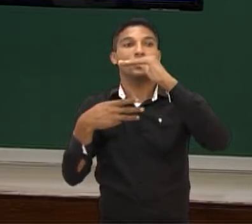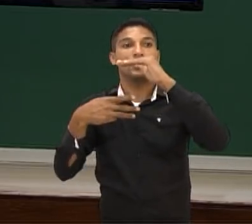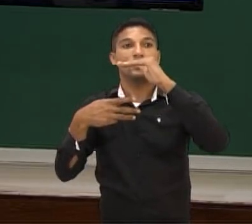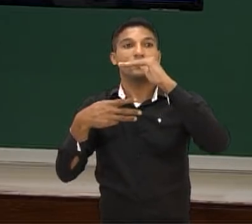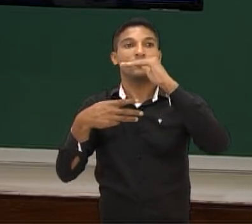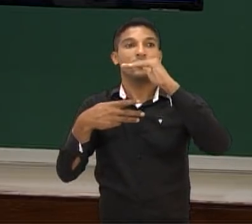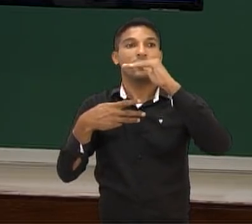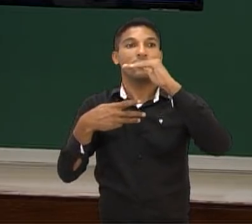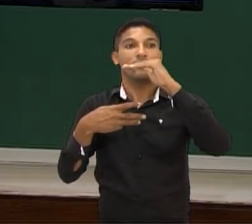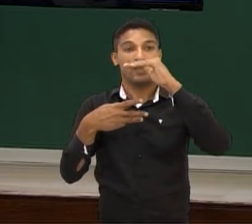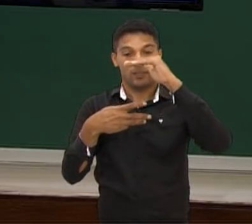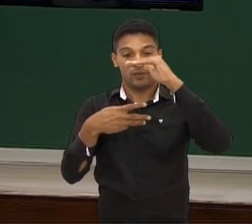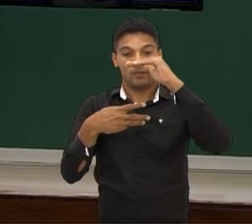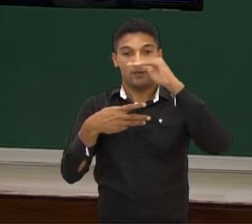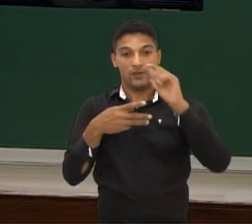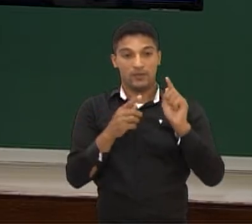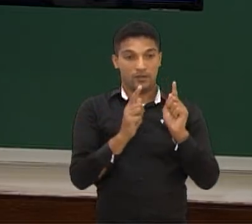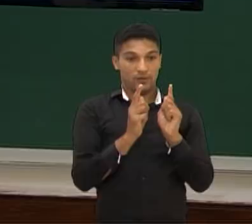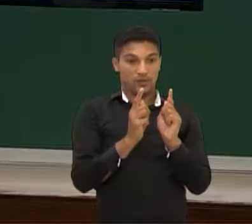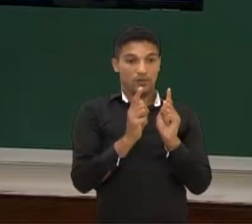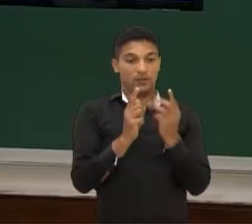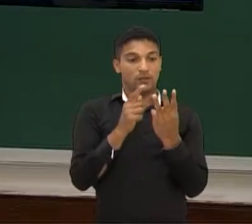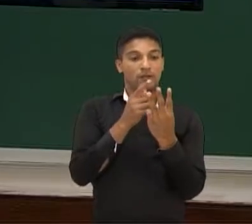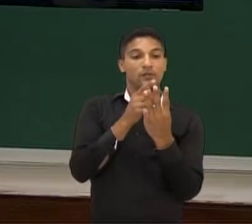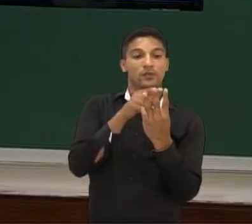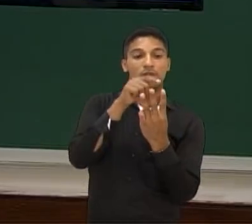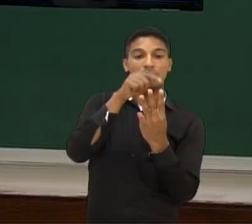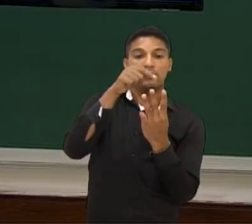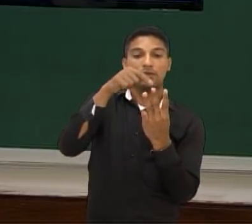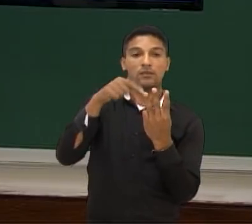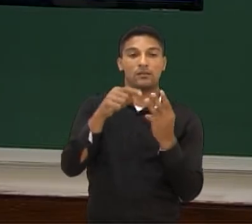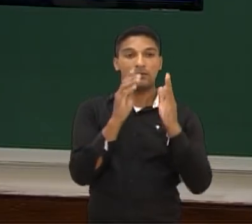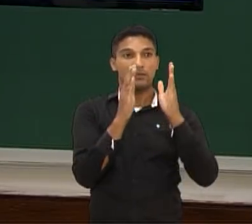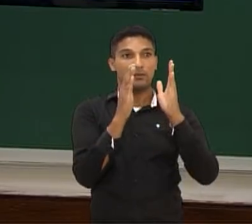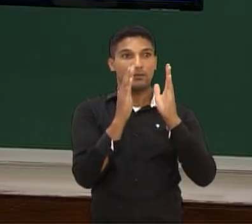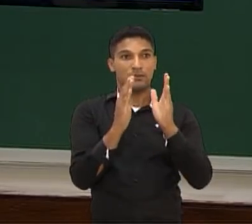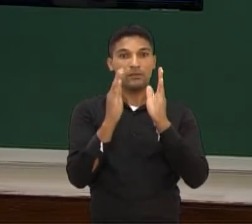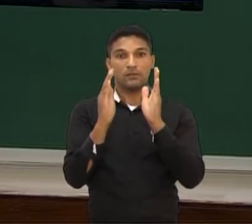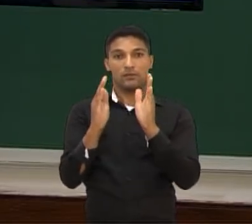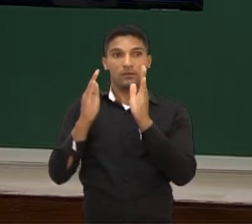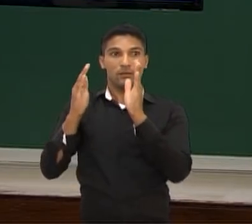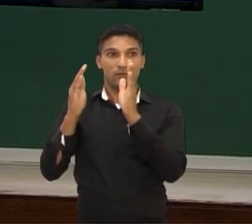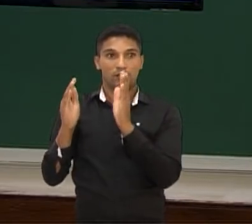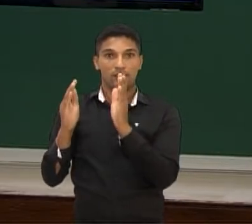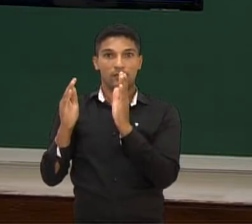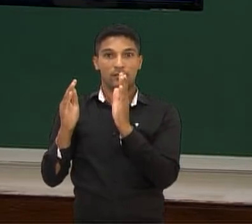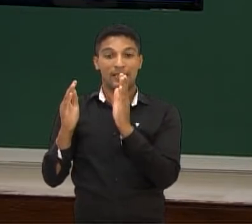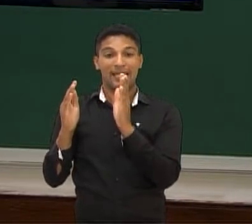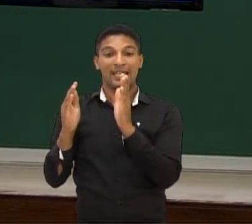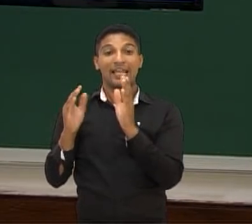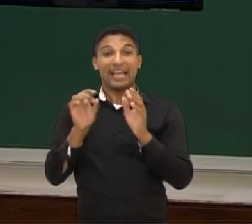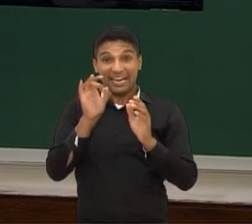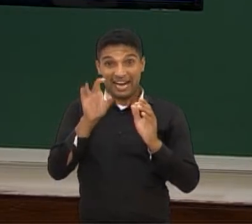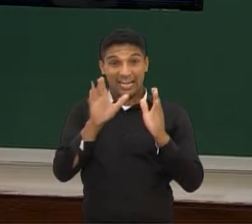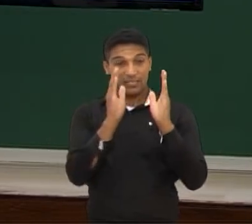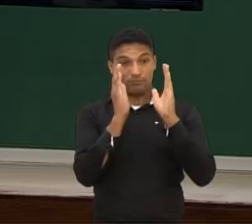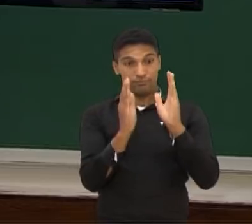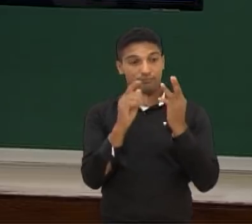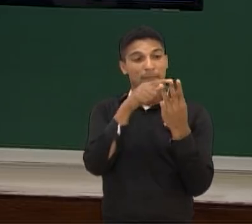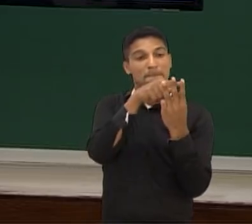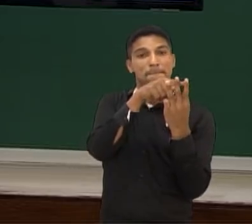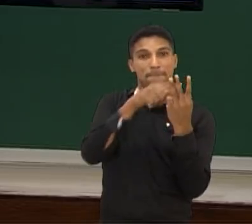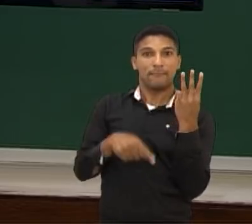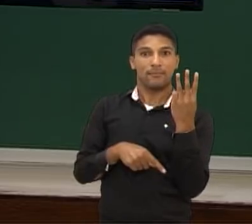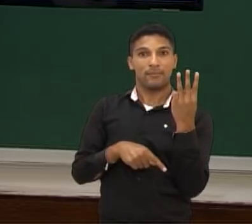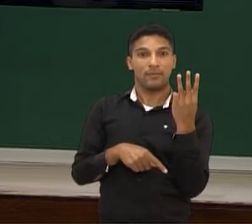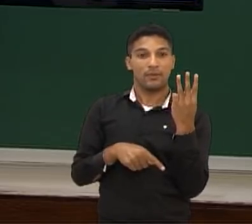3, 4, 5, 6, 7, 8 partes desse chocolate. Mas cada chocolate tem quantas partes? 3.